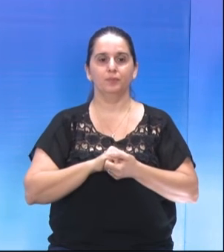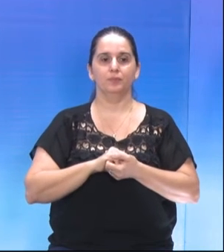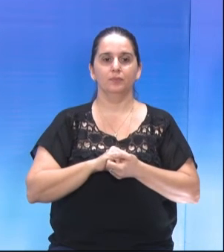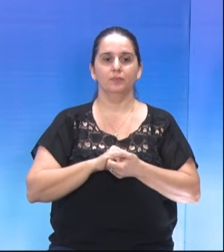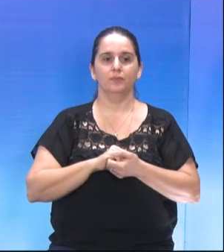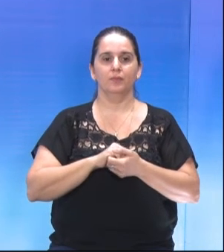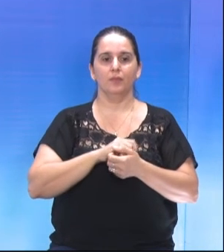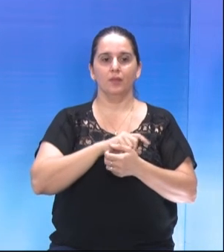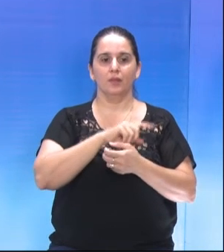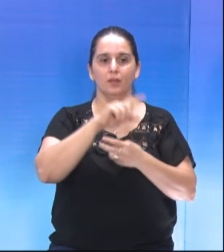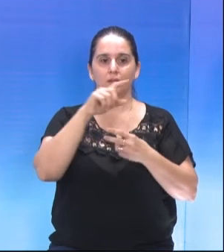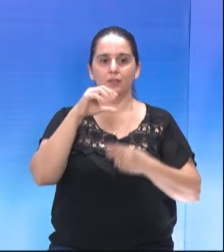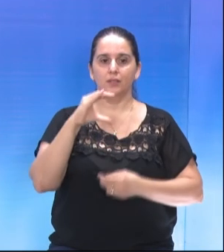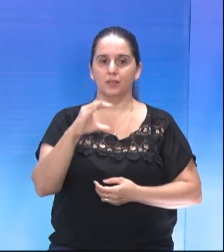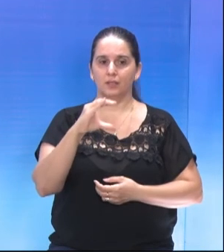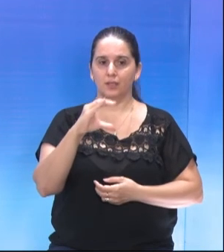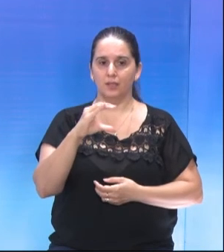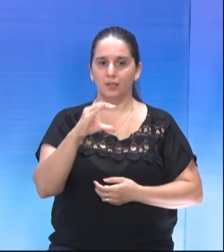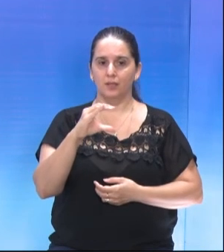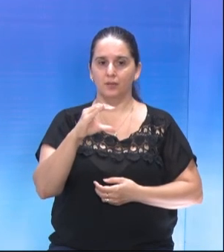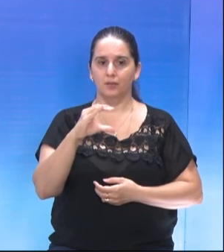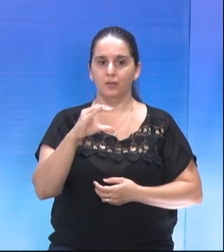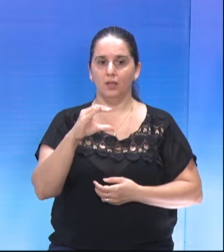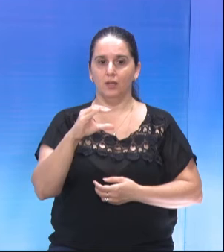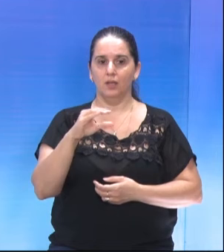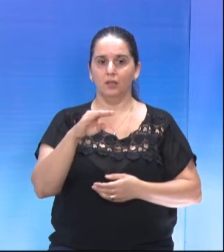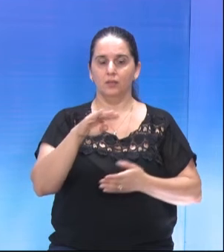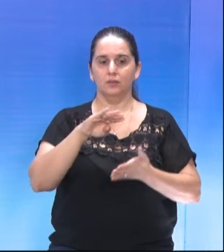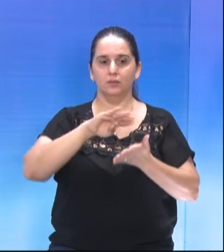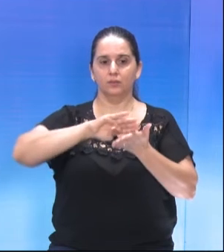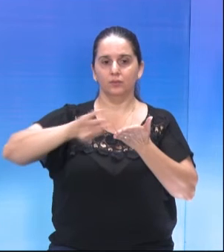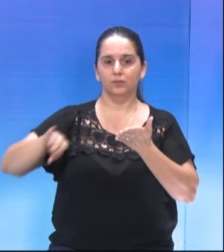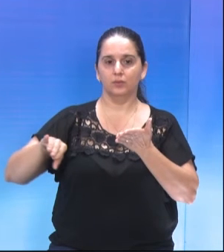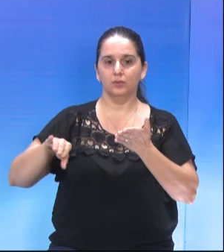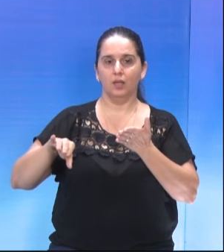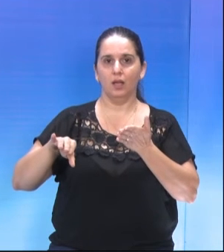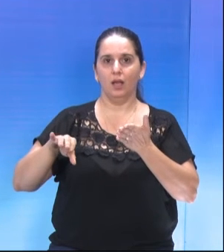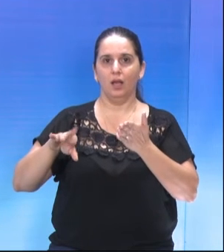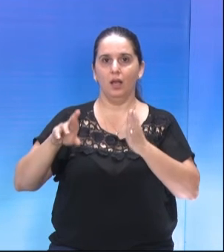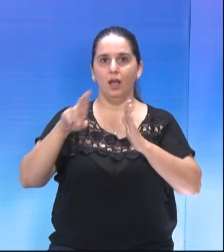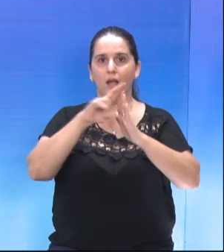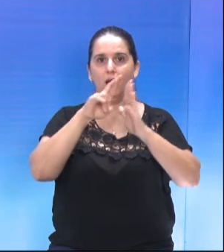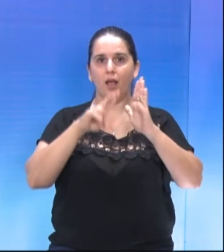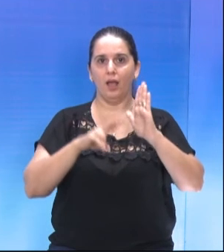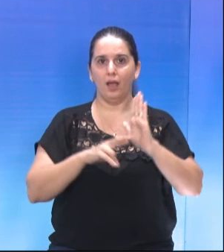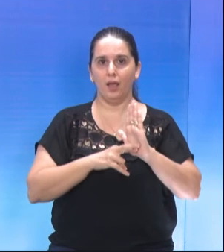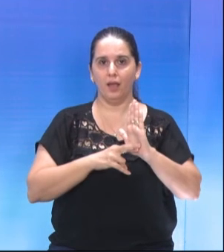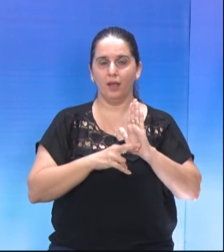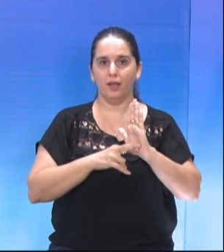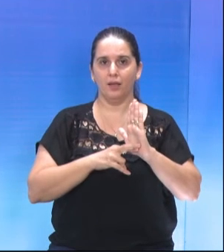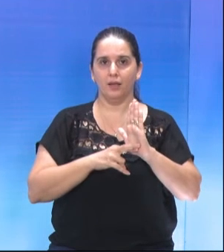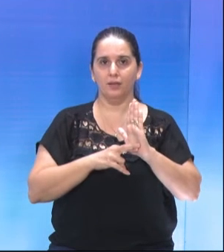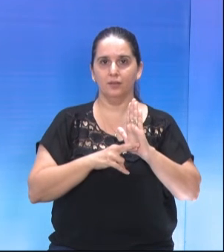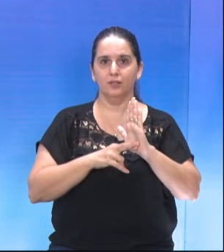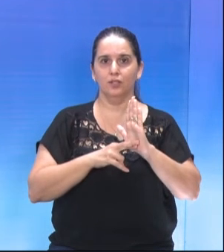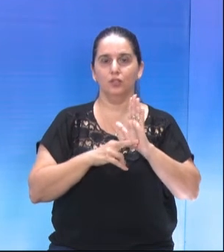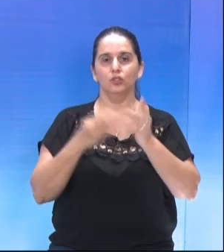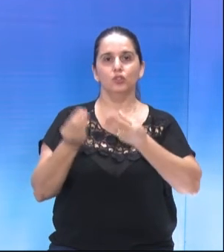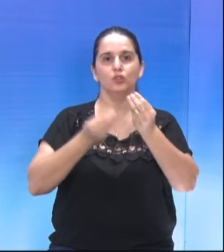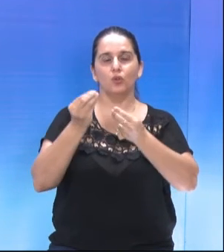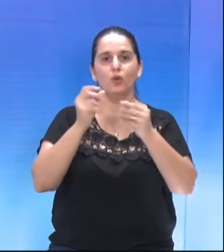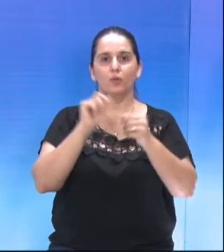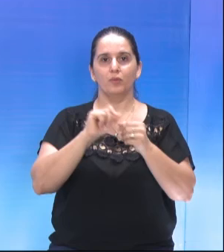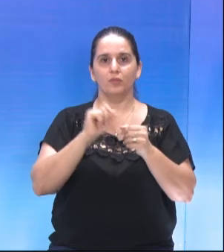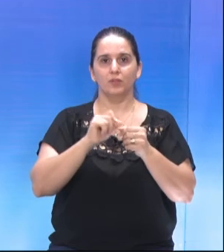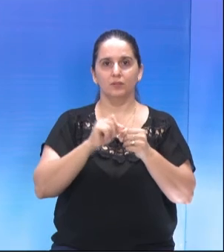repente, seja essa. E a letra C, abandonar a regularidade na composição. É isso que